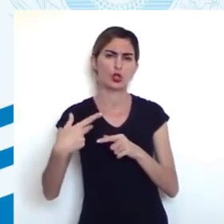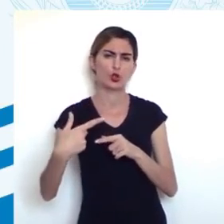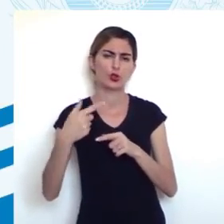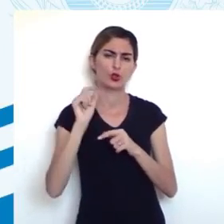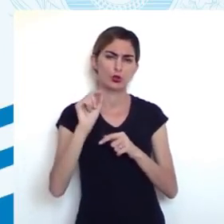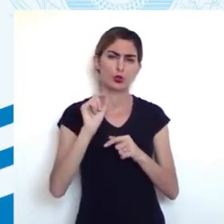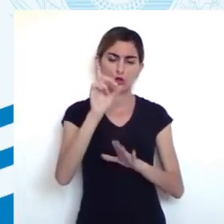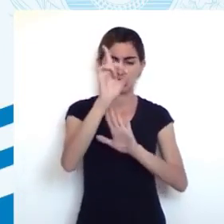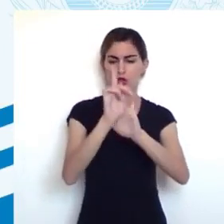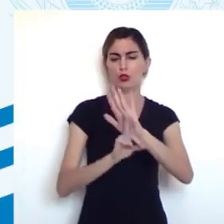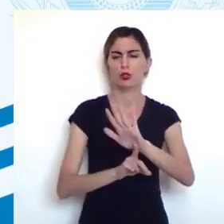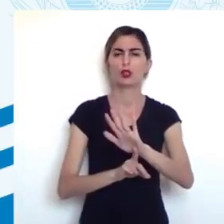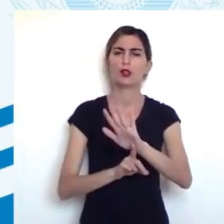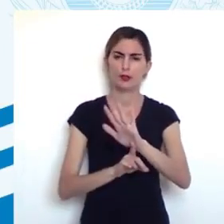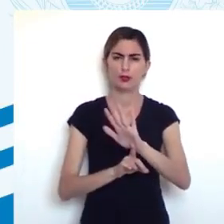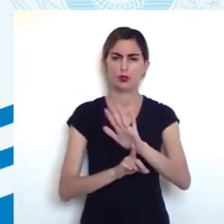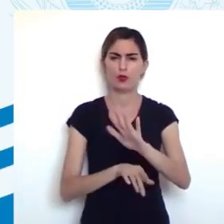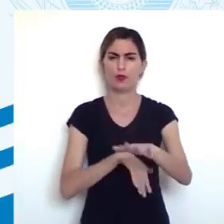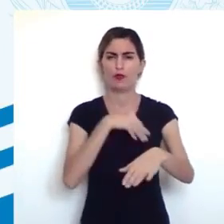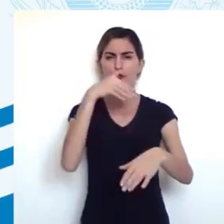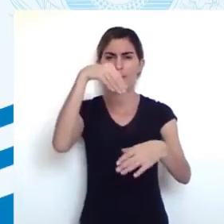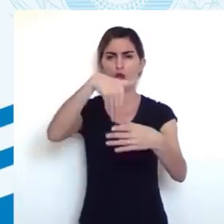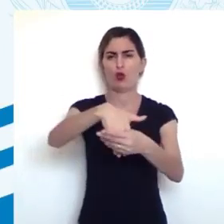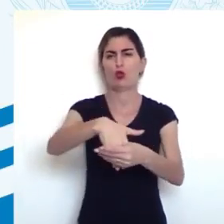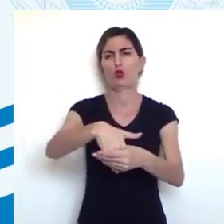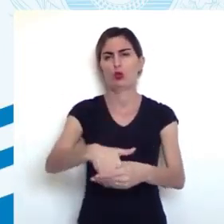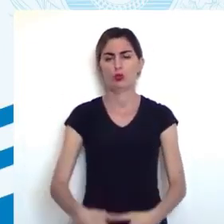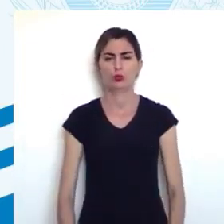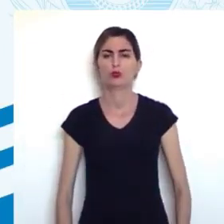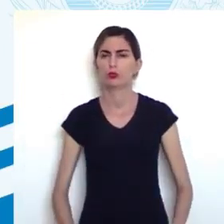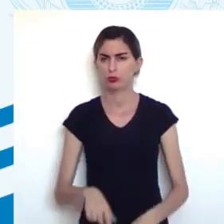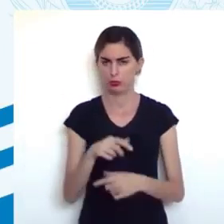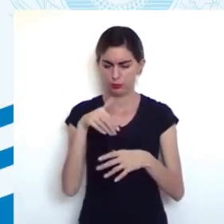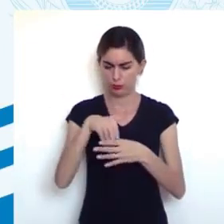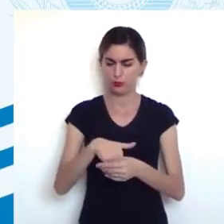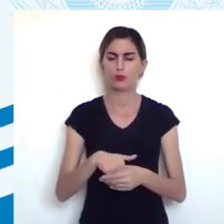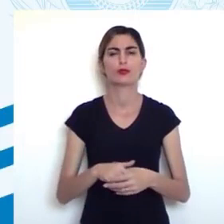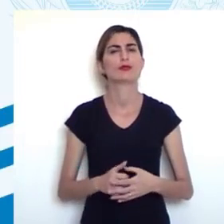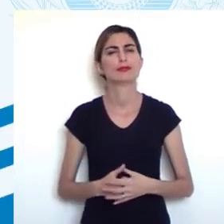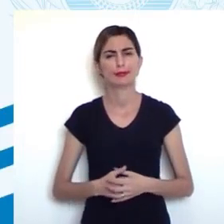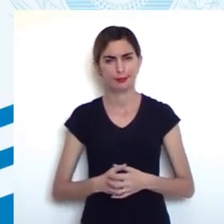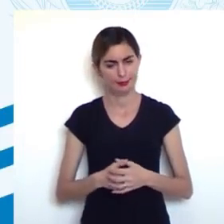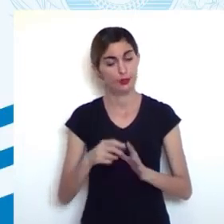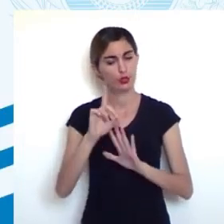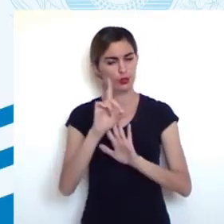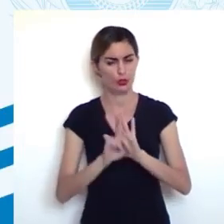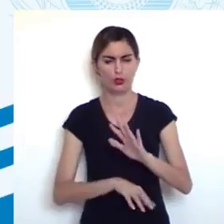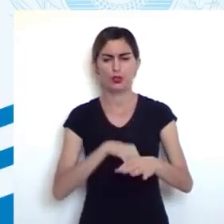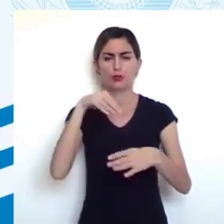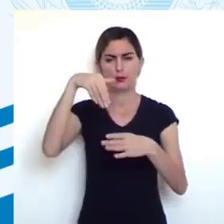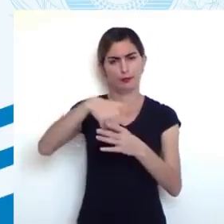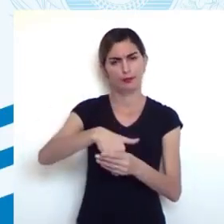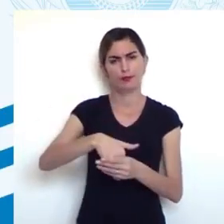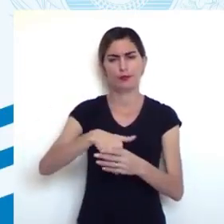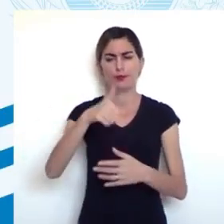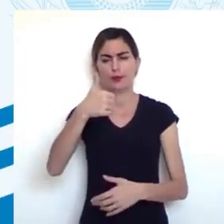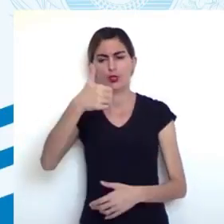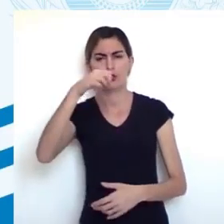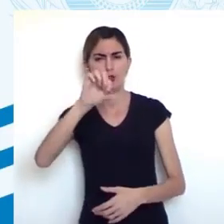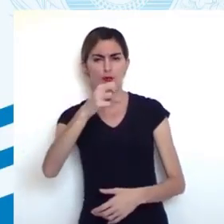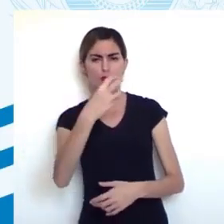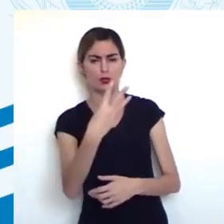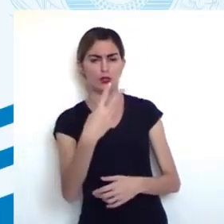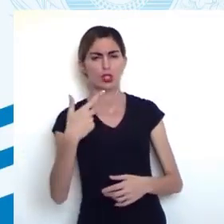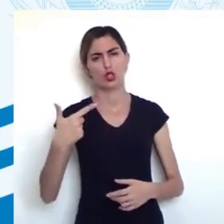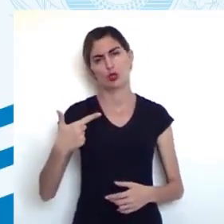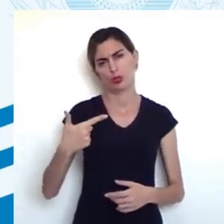O direito ao voto. Não é isso? Direito ao voto,